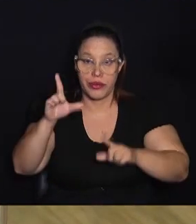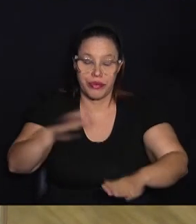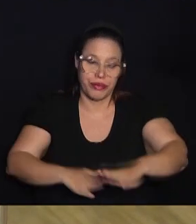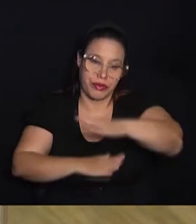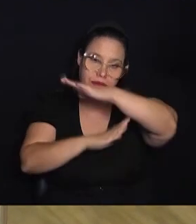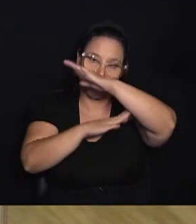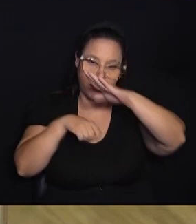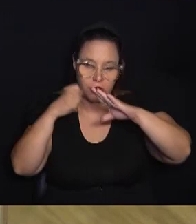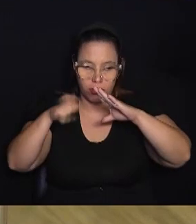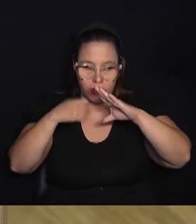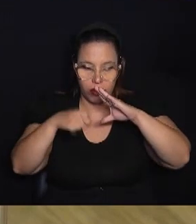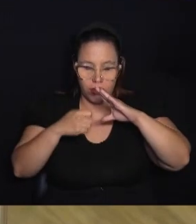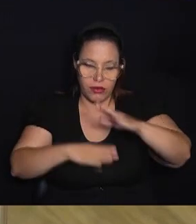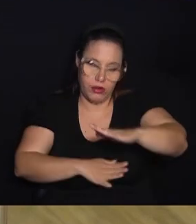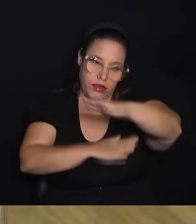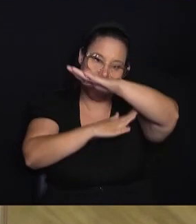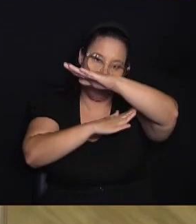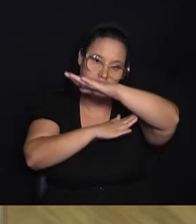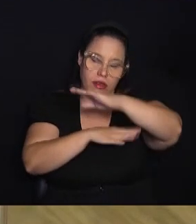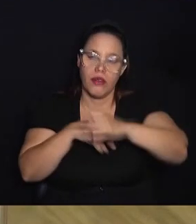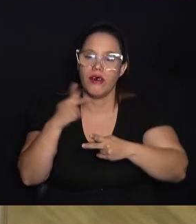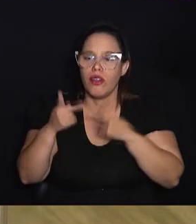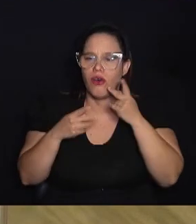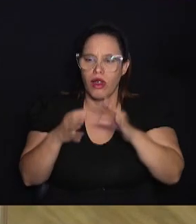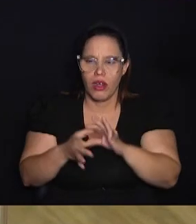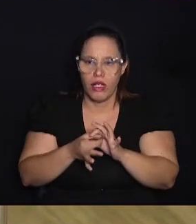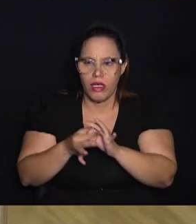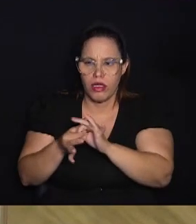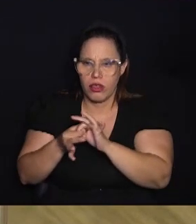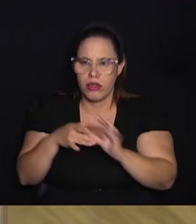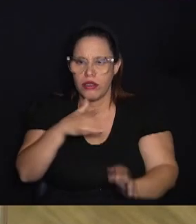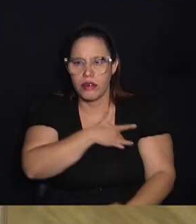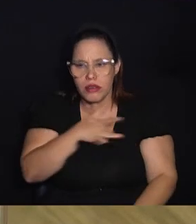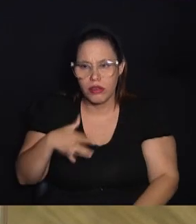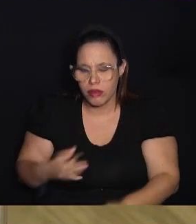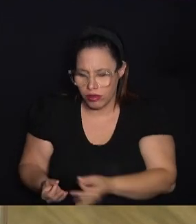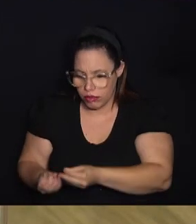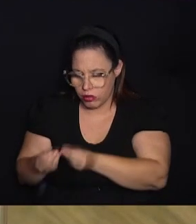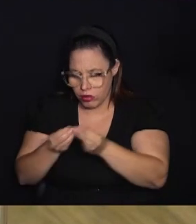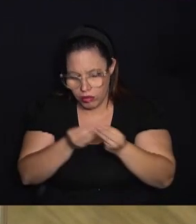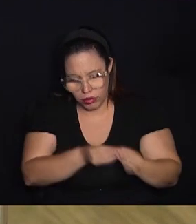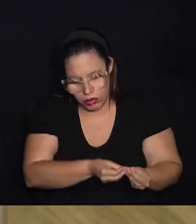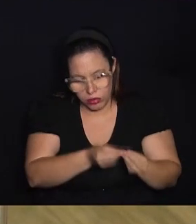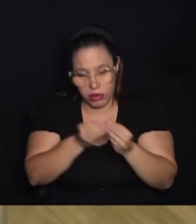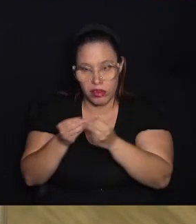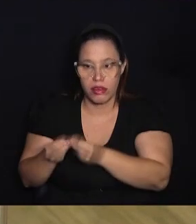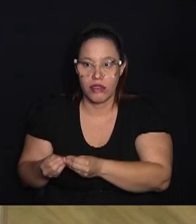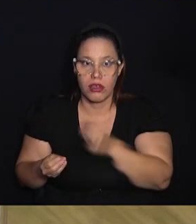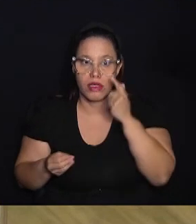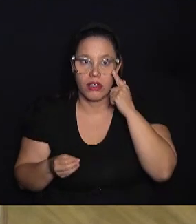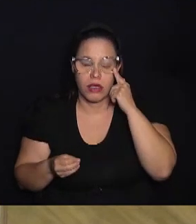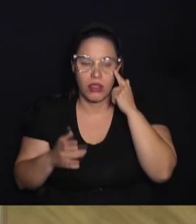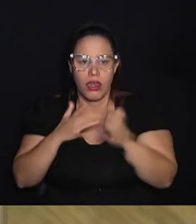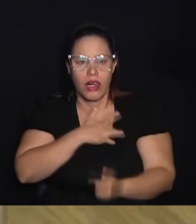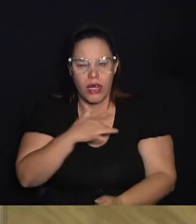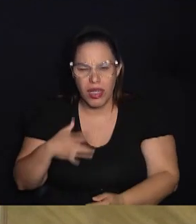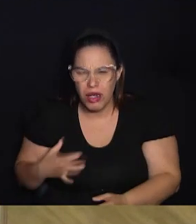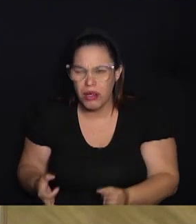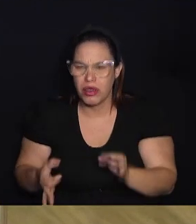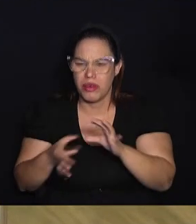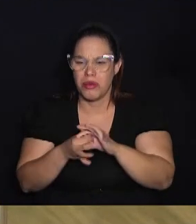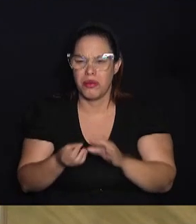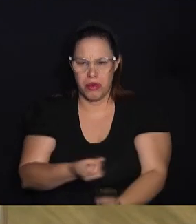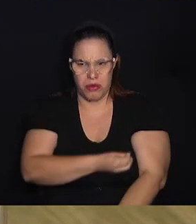Câmara falando de saúde e eh integrativa né integrando aí e a a a questão da Saúde para que a gente possa